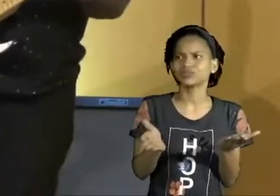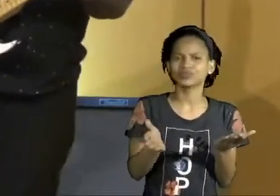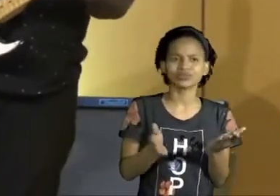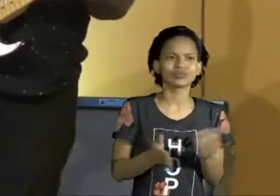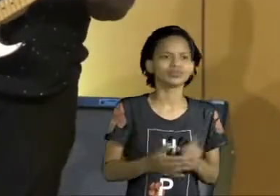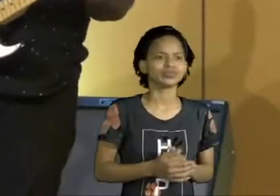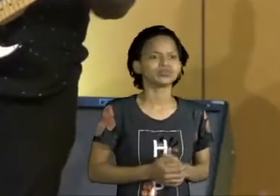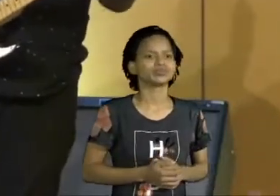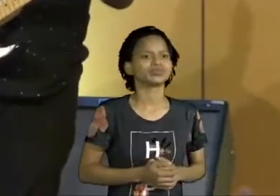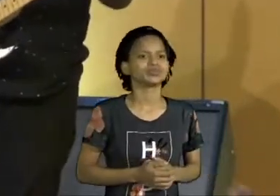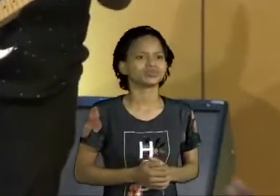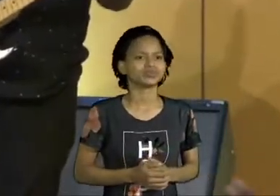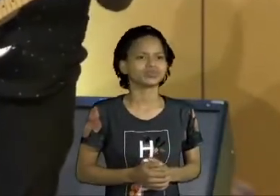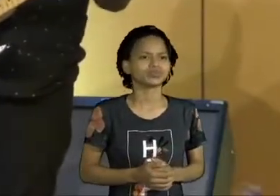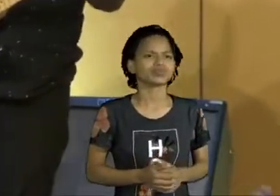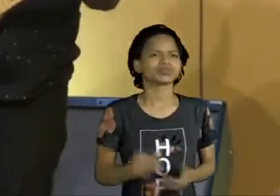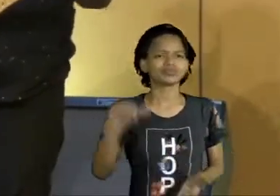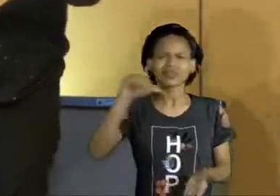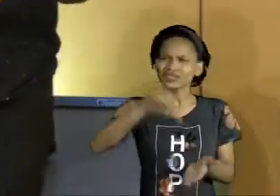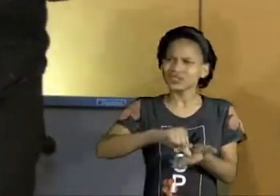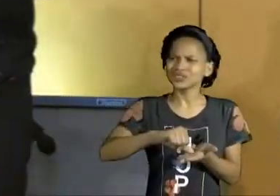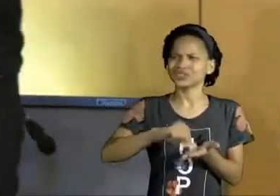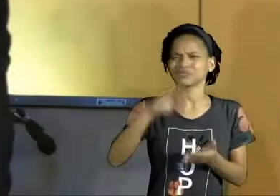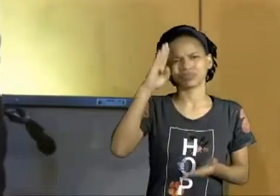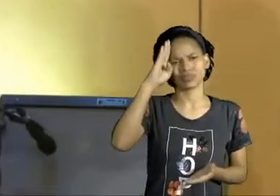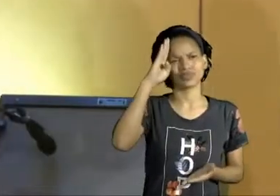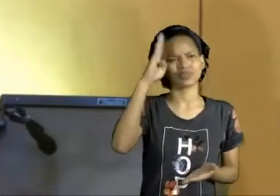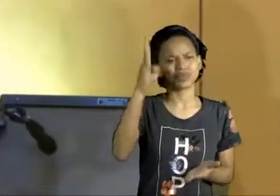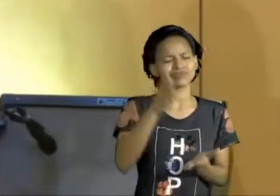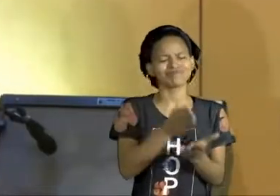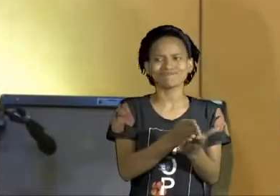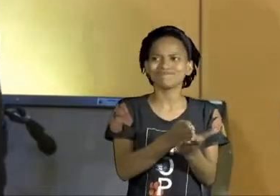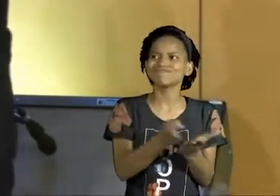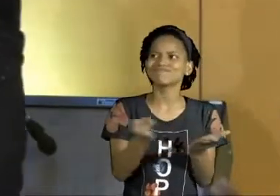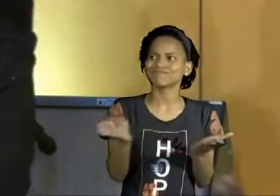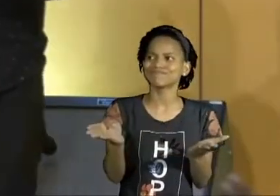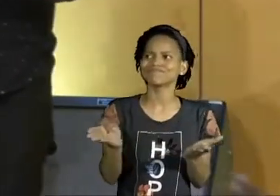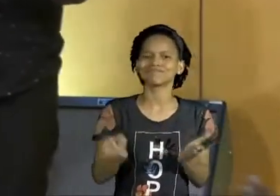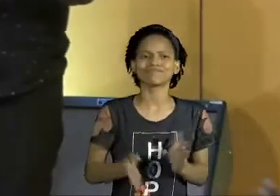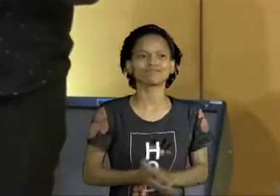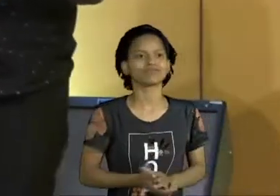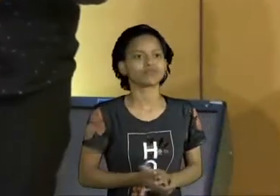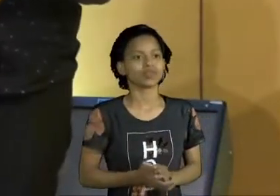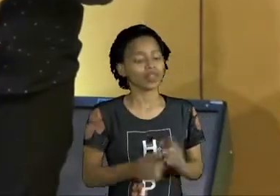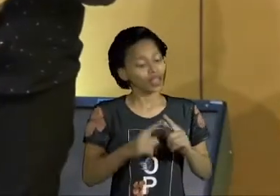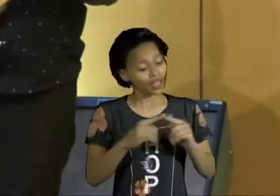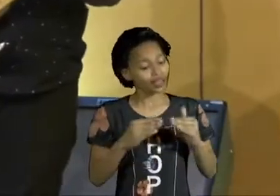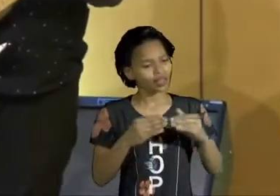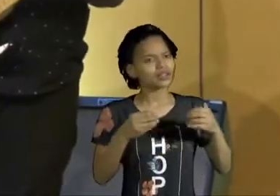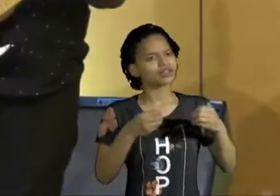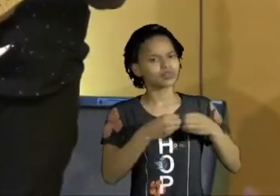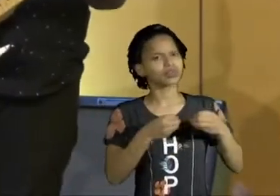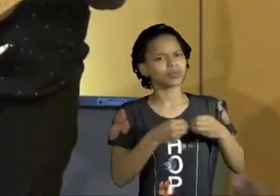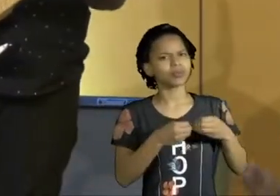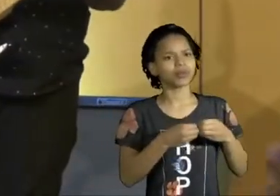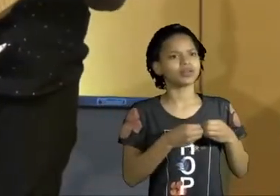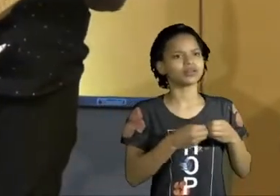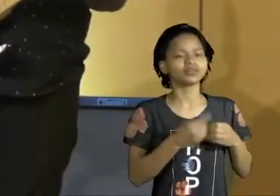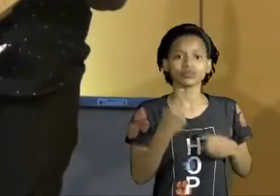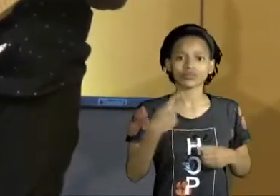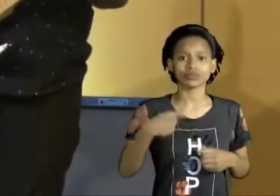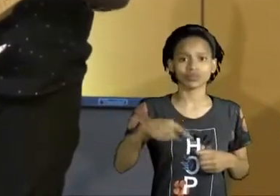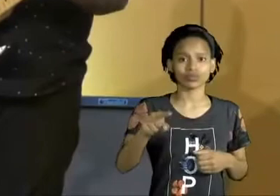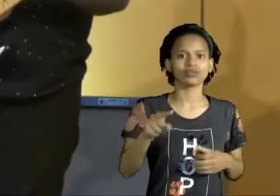de Deus. Camila, eu sou de uma igreja aqui perto. Posso ir aí na frente receber oração? Não vem que eu não